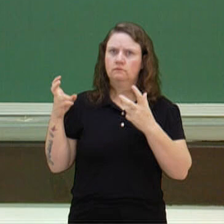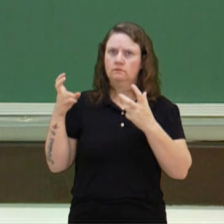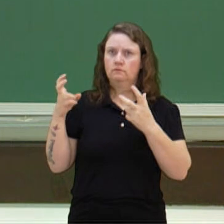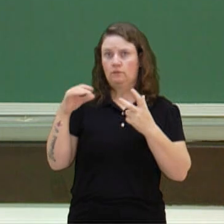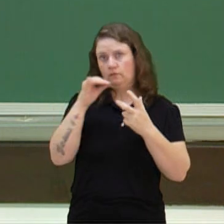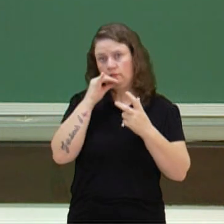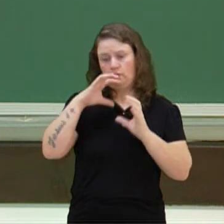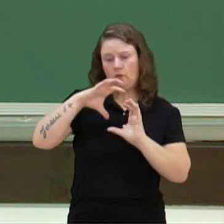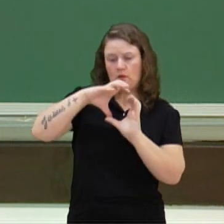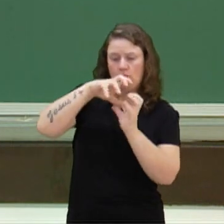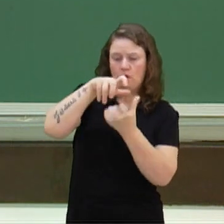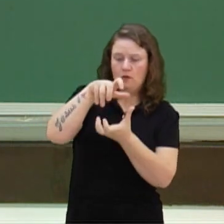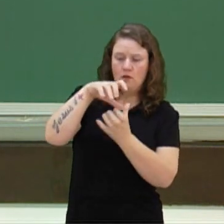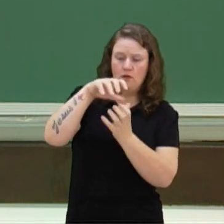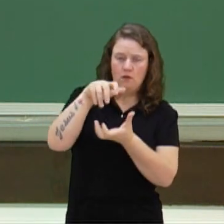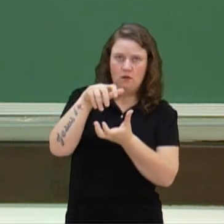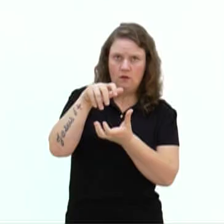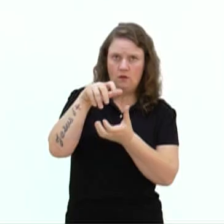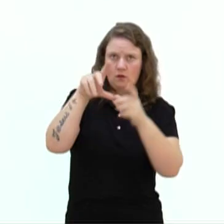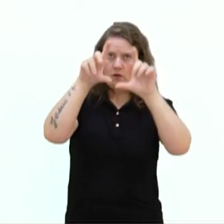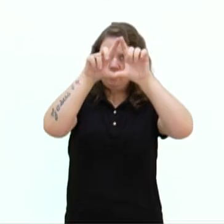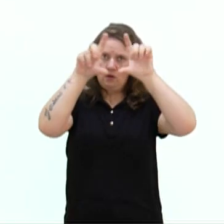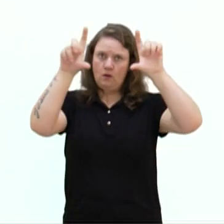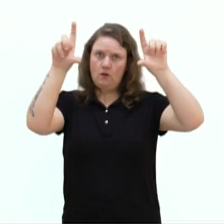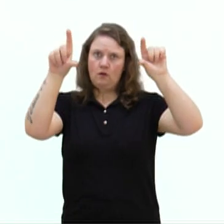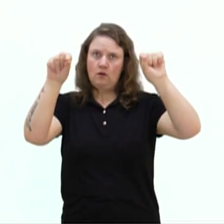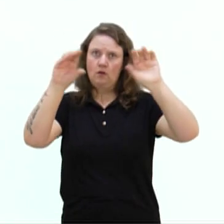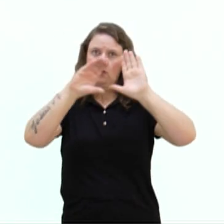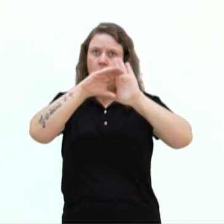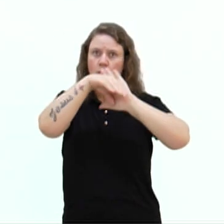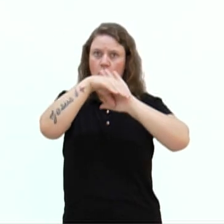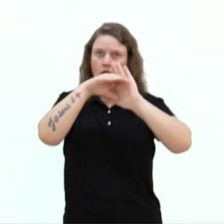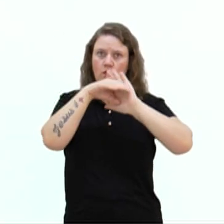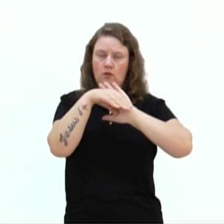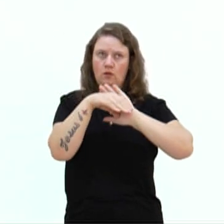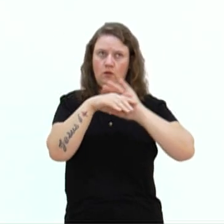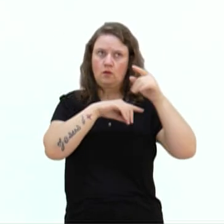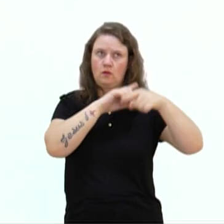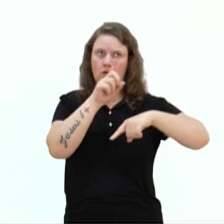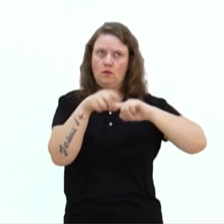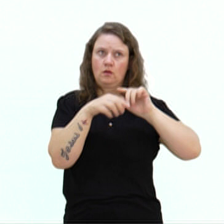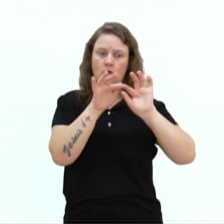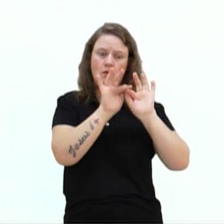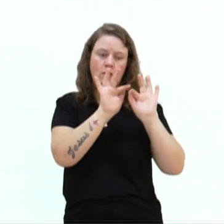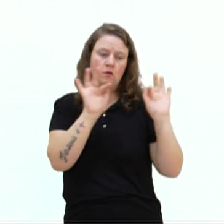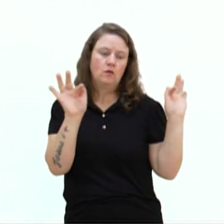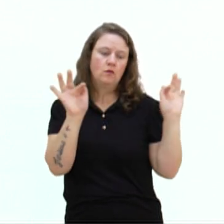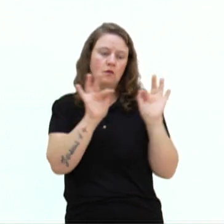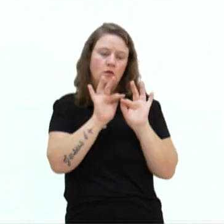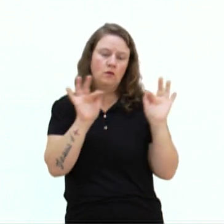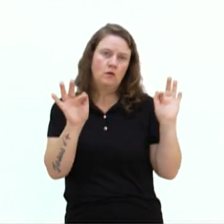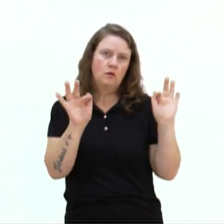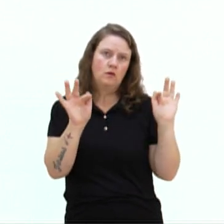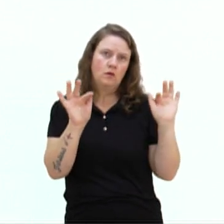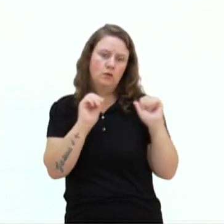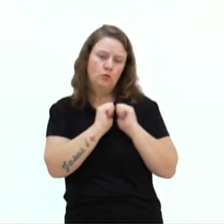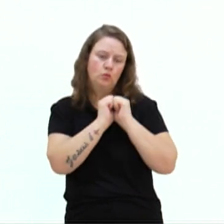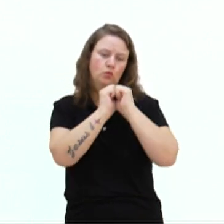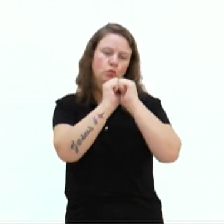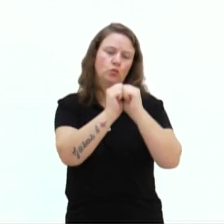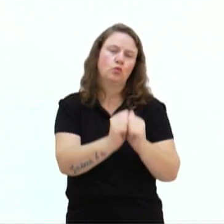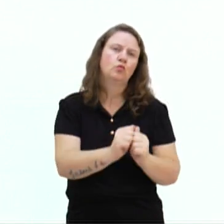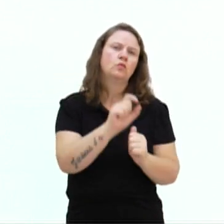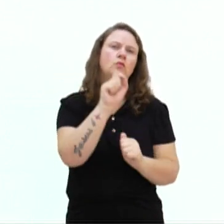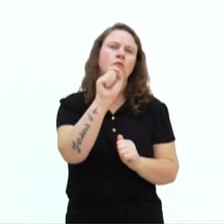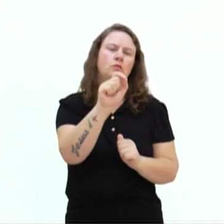terra. Terra seria o conceito. A frase ali é o faz parte do, tá?